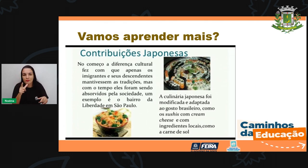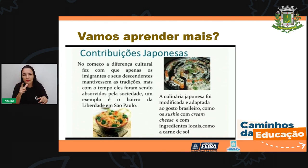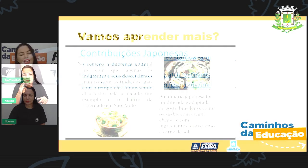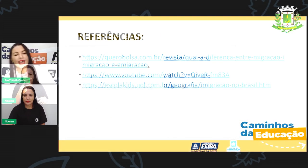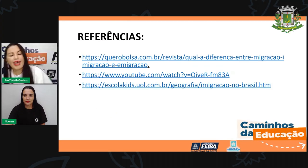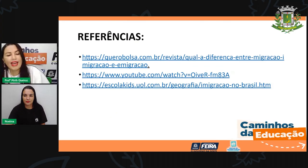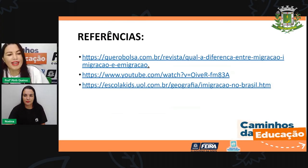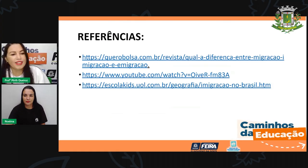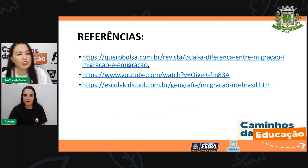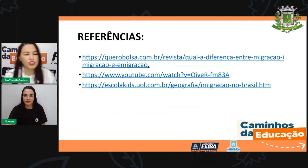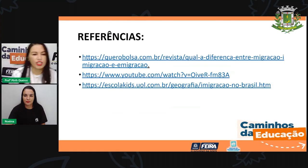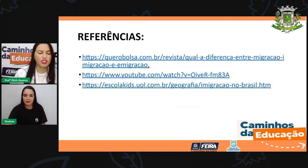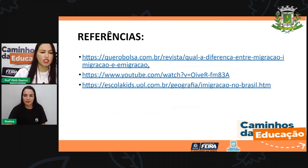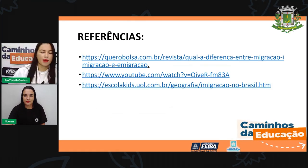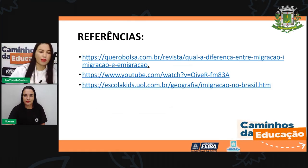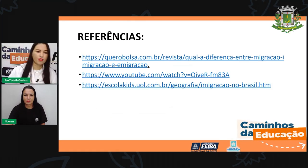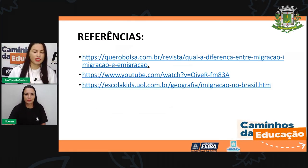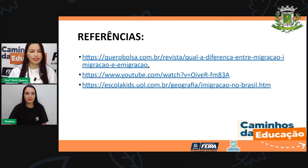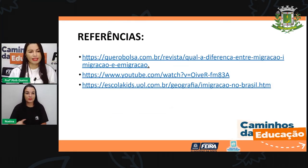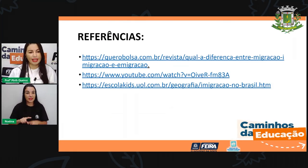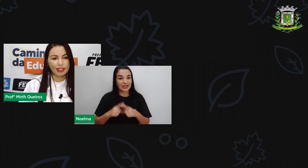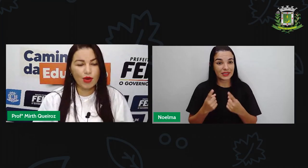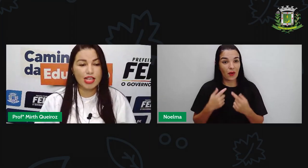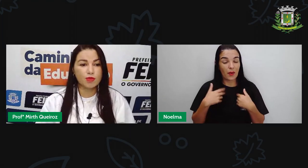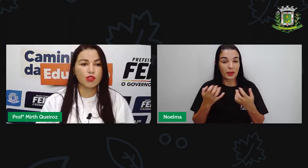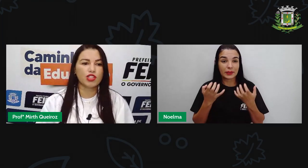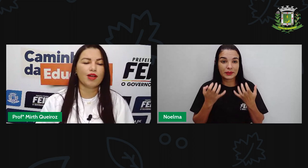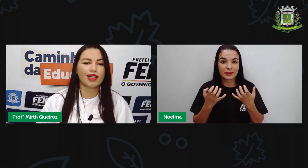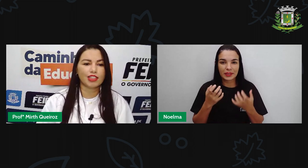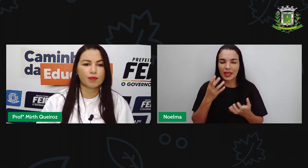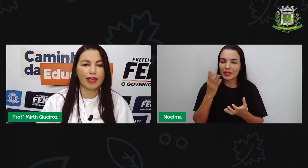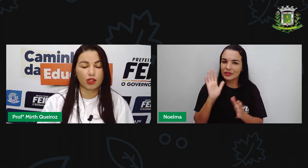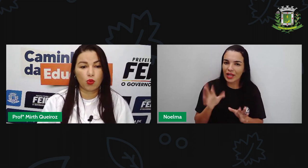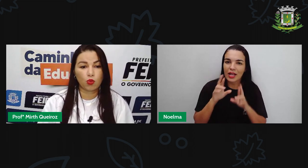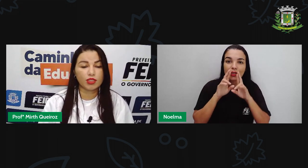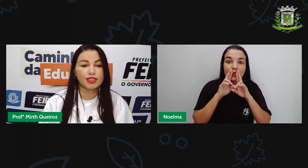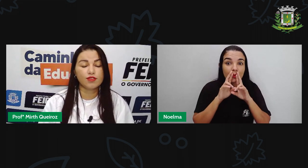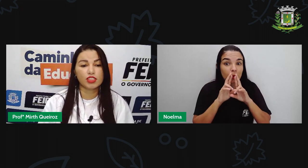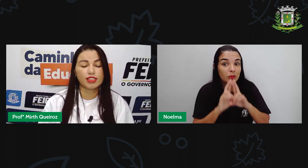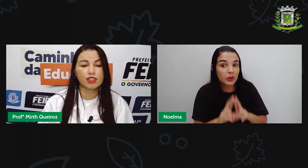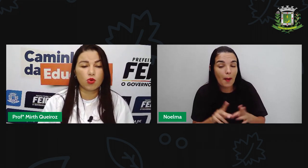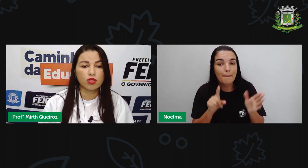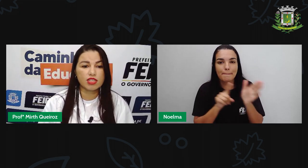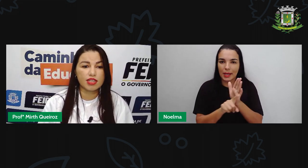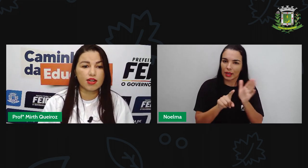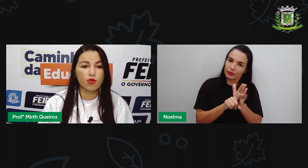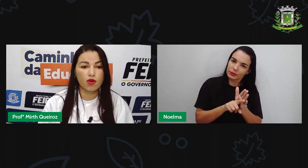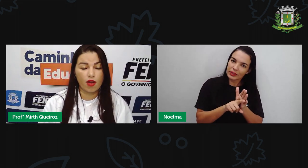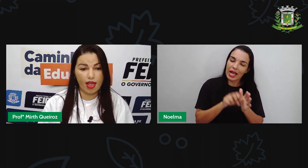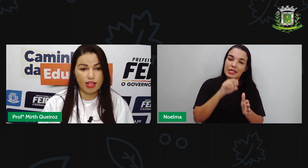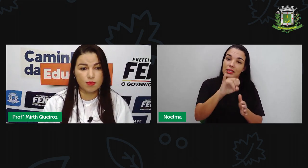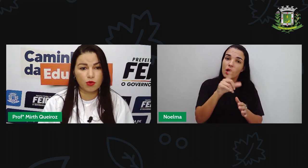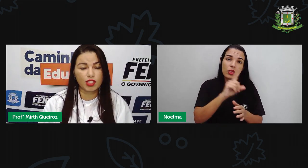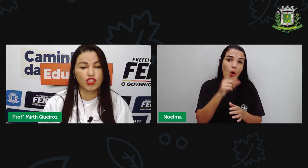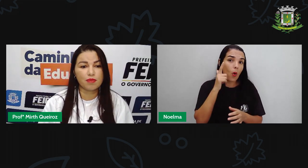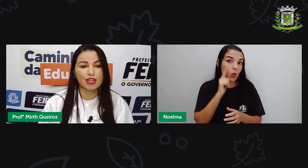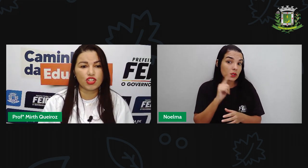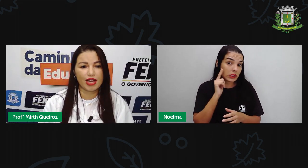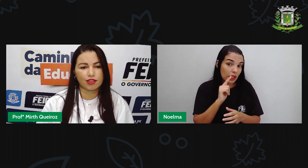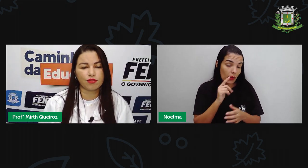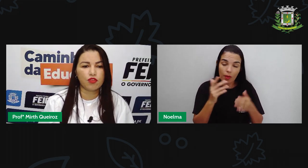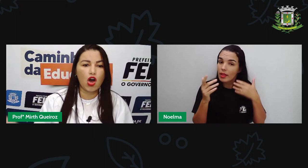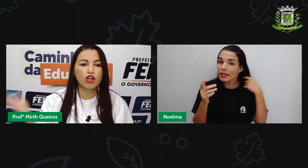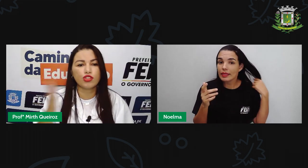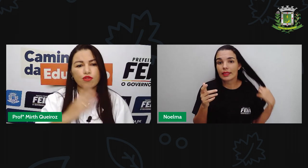sol É isso gente Eu espero que vocês tenham respondido aquelas perguntas Se vocês não conseguiram responder de